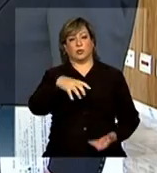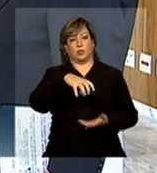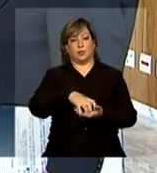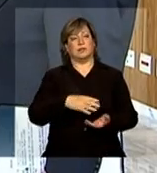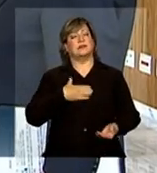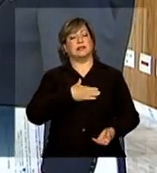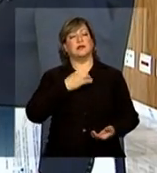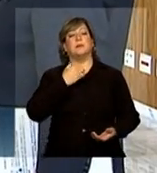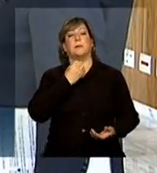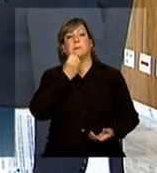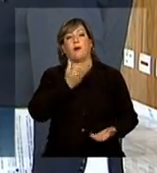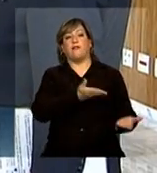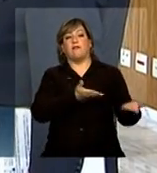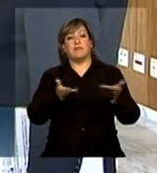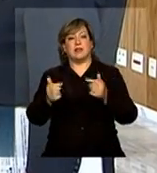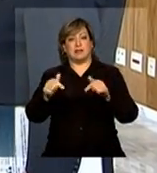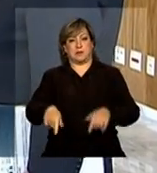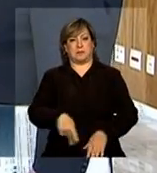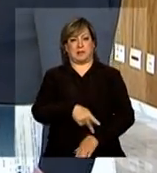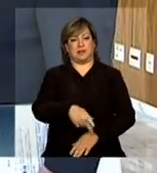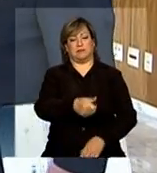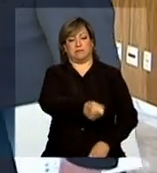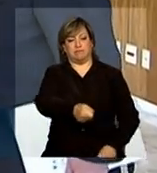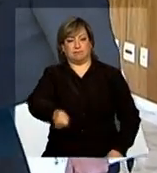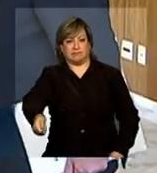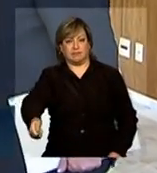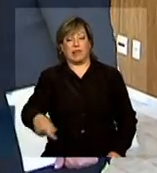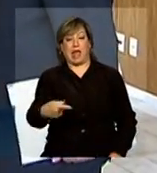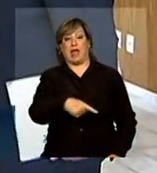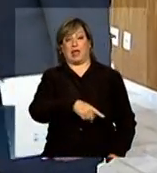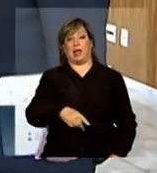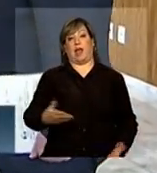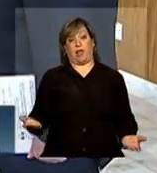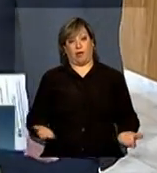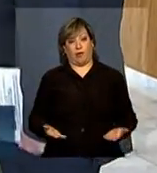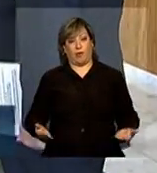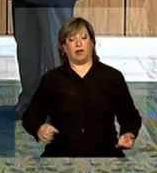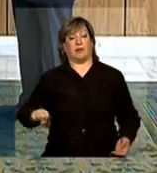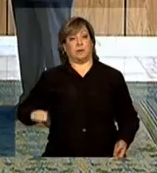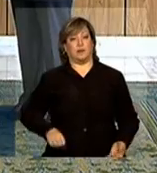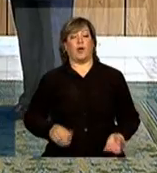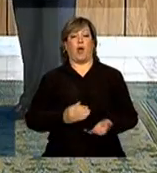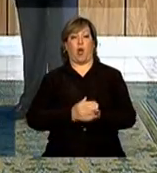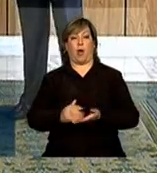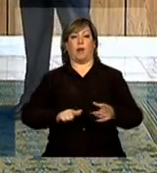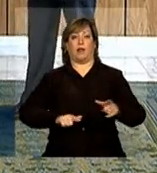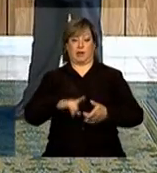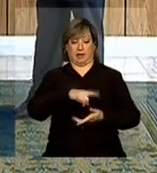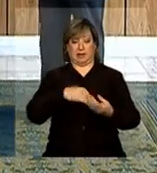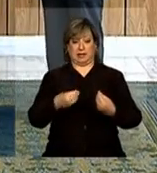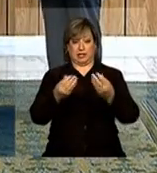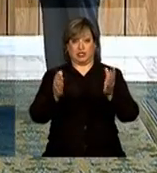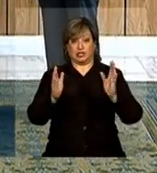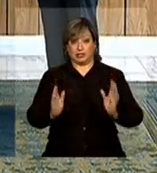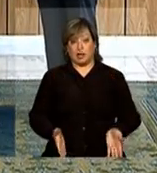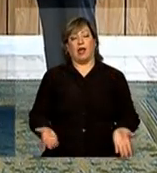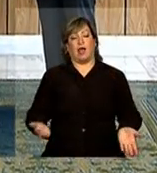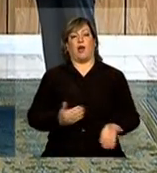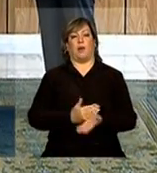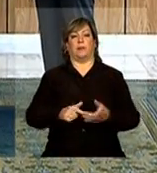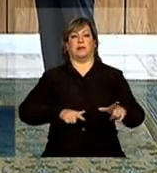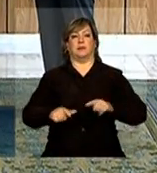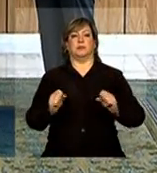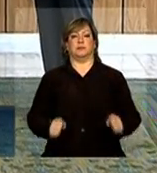boas-vindas ao país. O embaixador, então, dá início às suas funções quando entrega as suas credenciais ao chefe